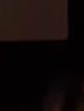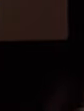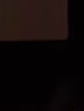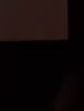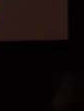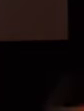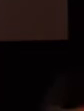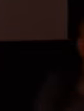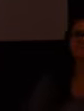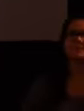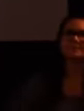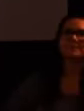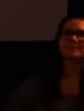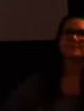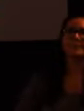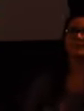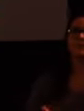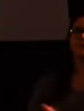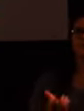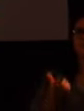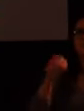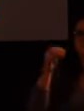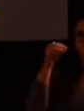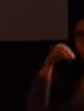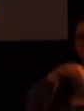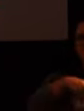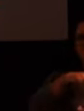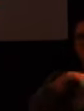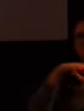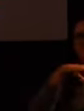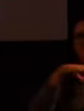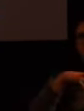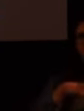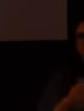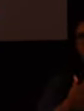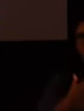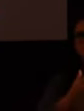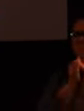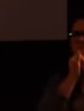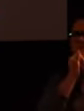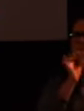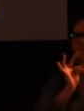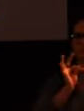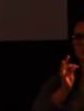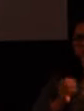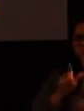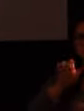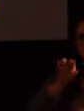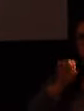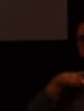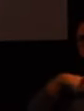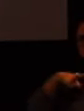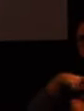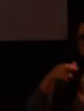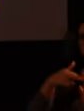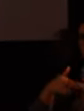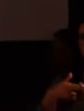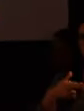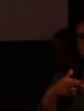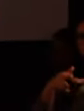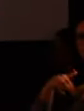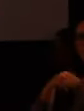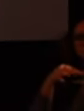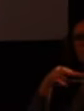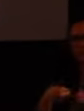nossa proposta nós tratamos de trazer para dentro da LOAS todo o conjunto de regramento para que a gente tenha um único instrumento ali